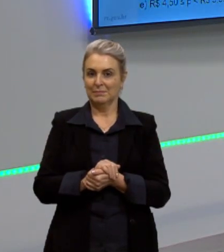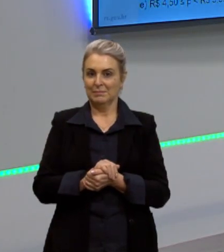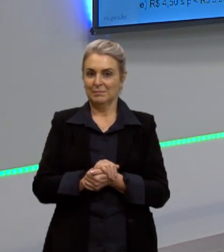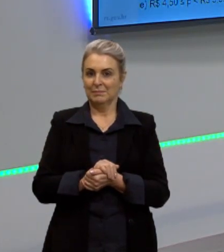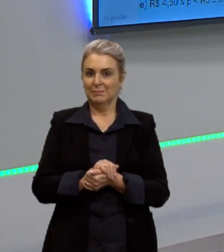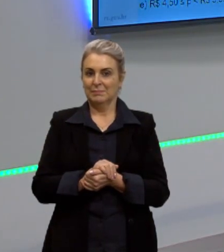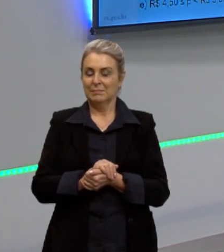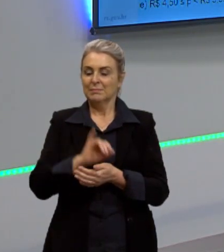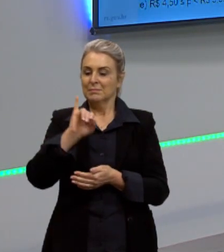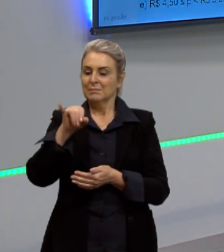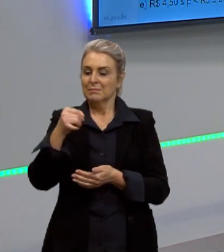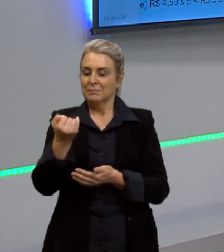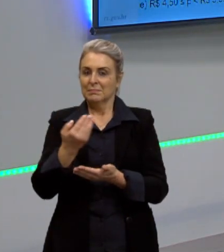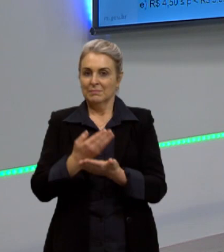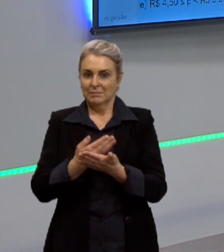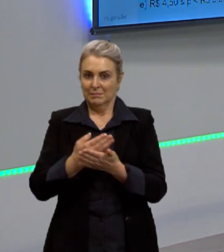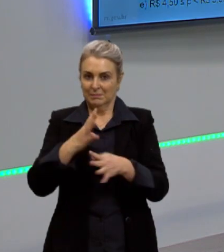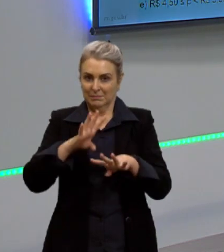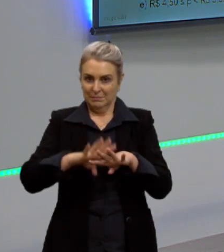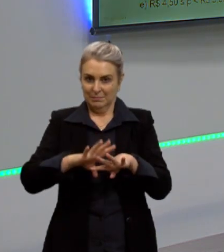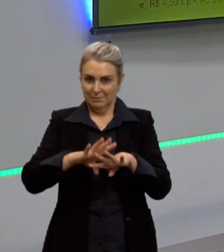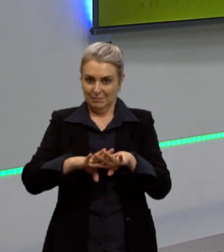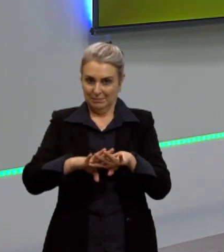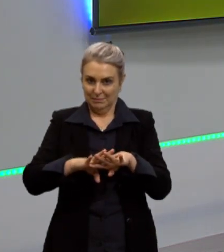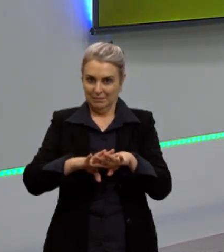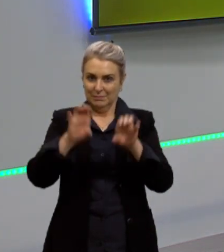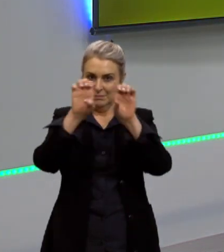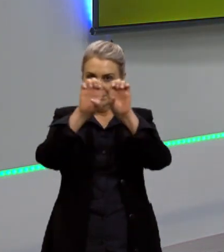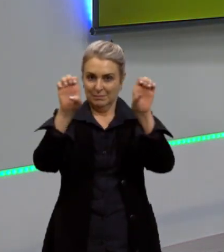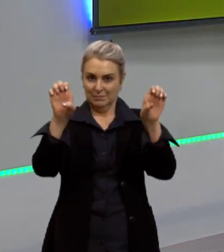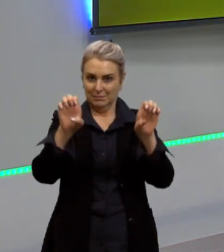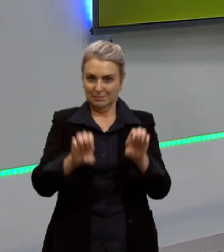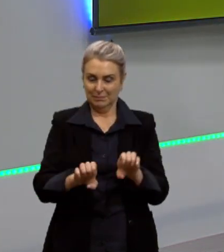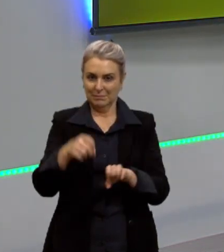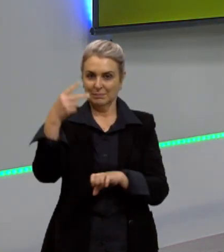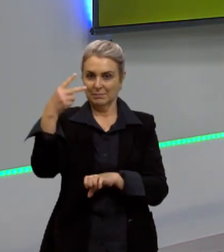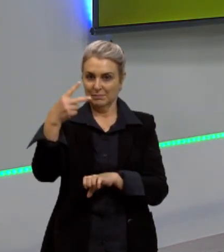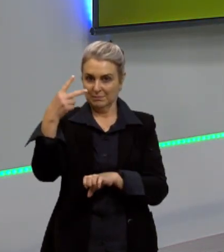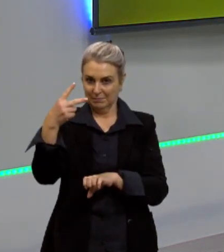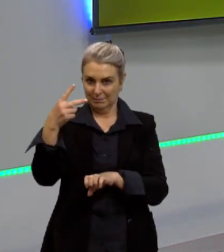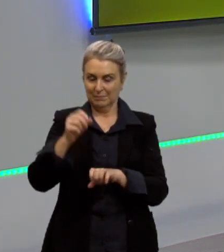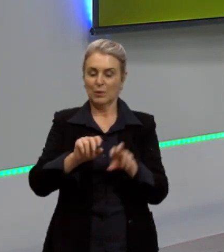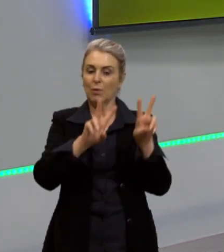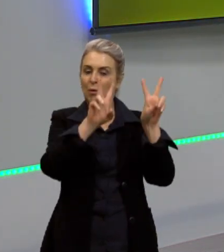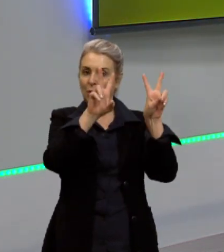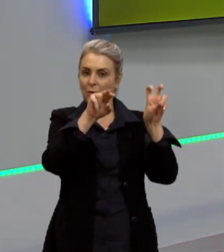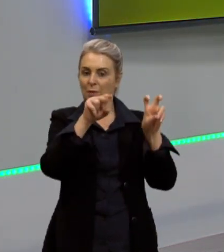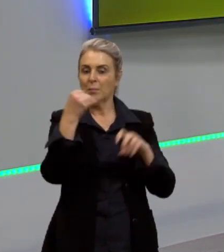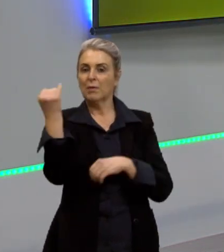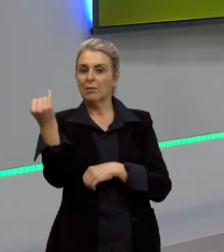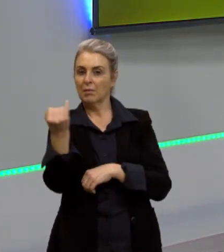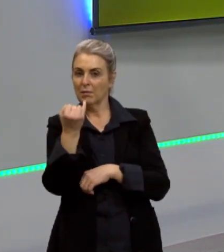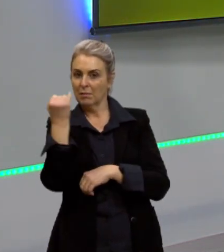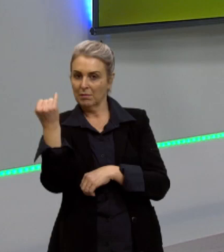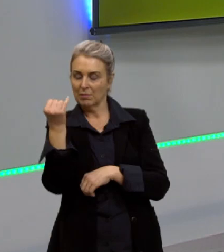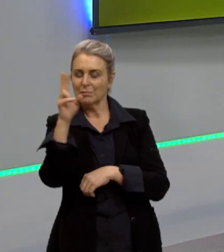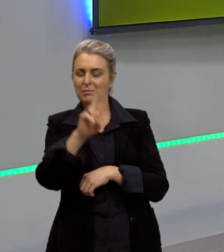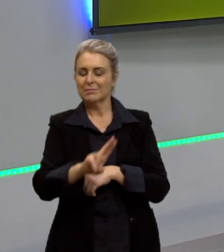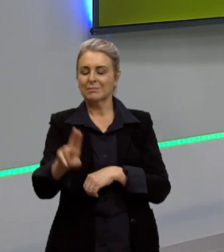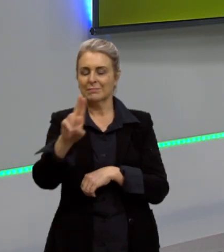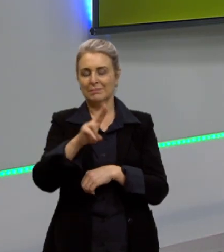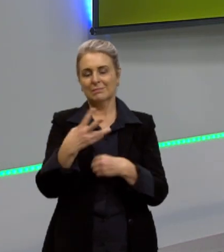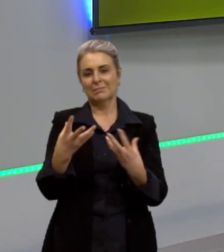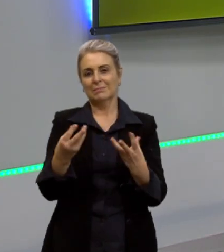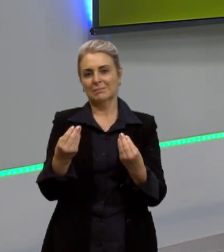tenham aproveitado a aula de hoje, tá? A equação do segundo grau, que é um assunto bastante importante e que a gente usará